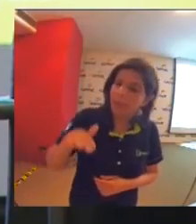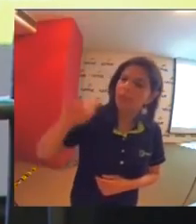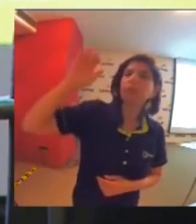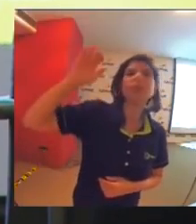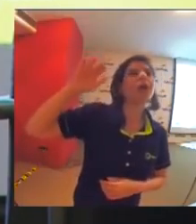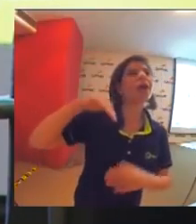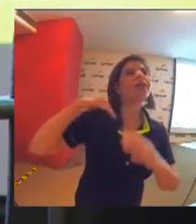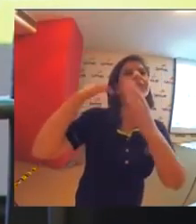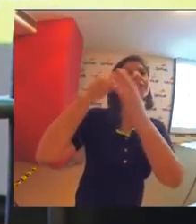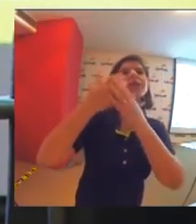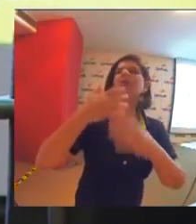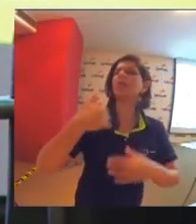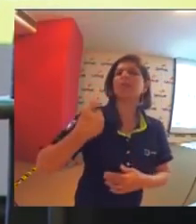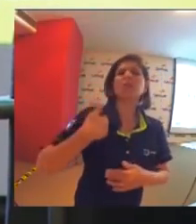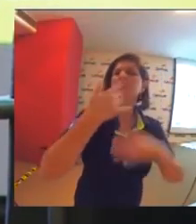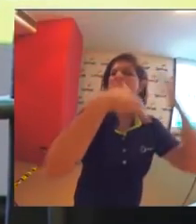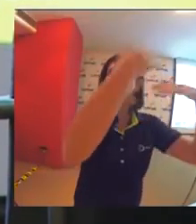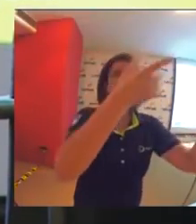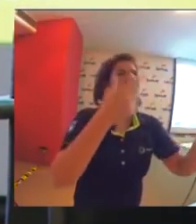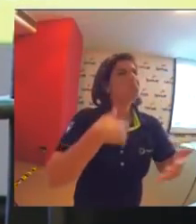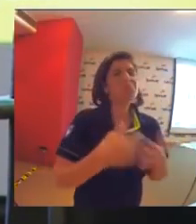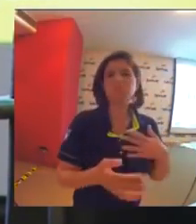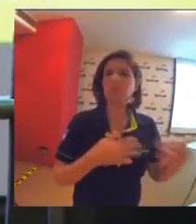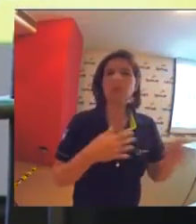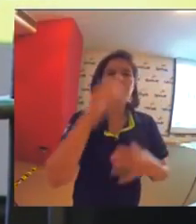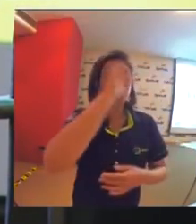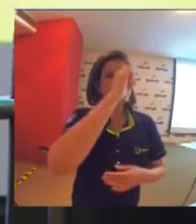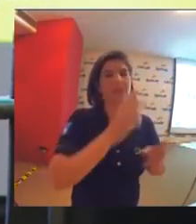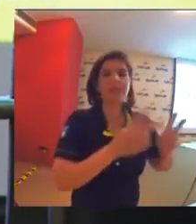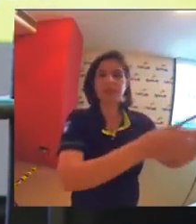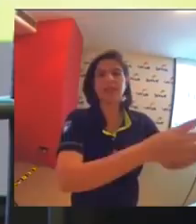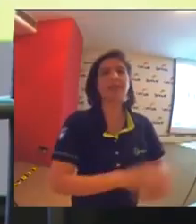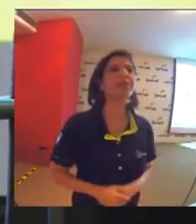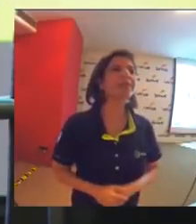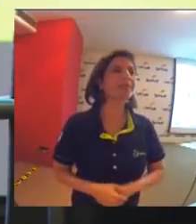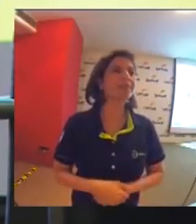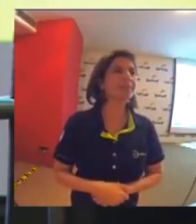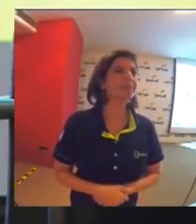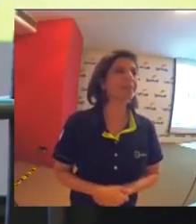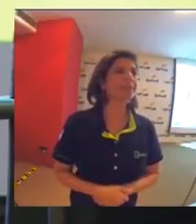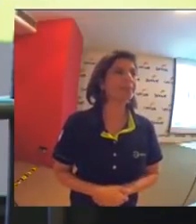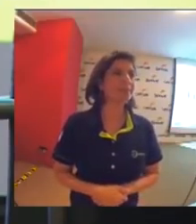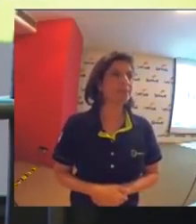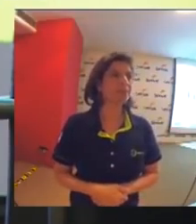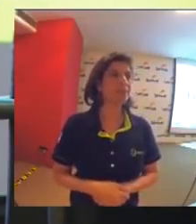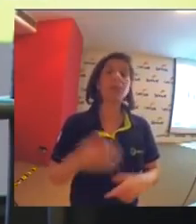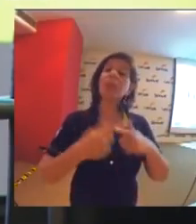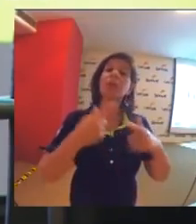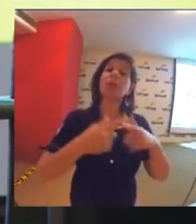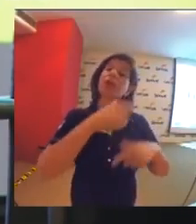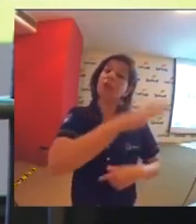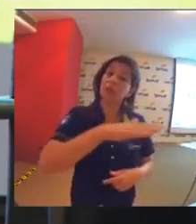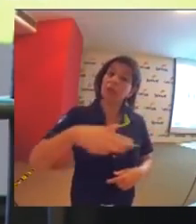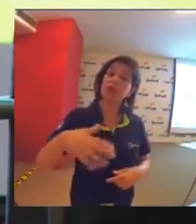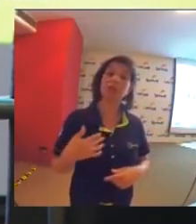história, porque ela é de formação profissional. Eu não estou ironizando, hein? É mesmo? Vão ver.